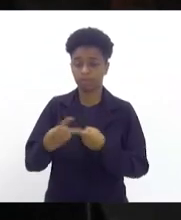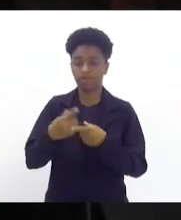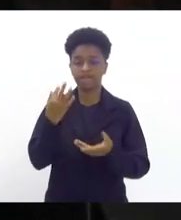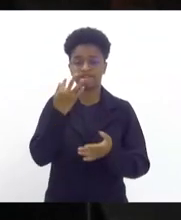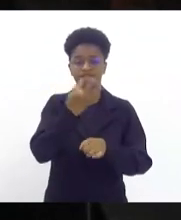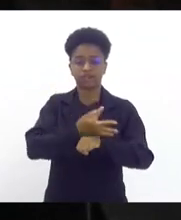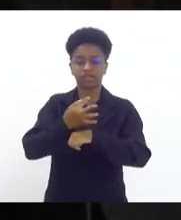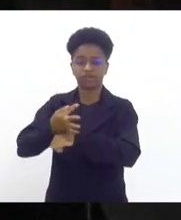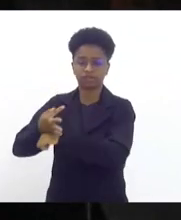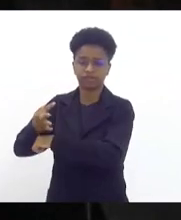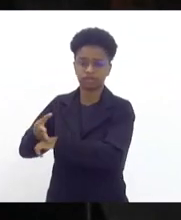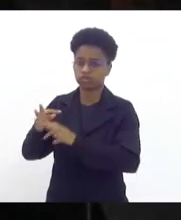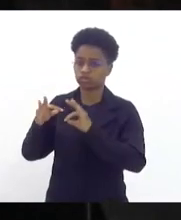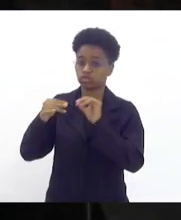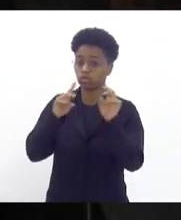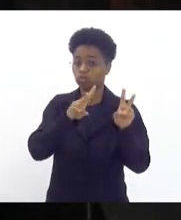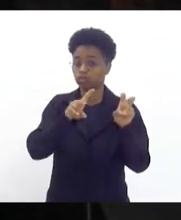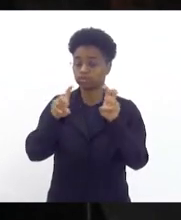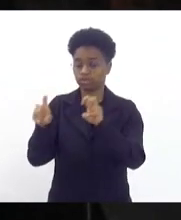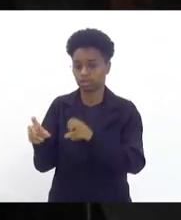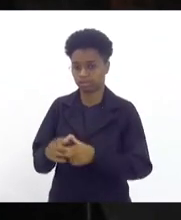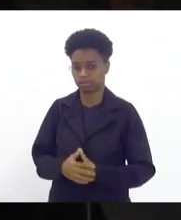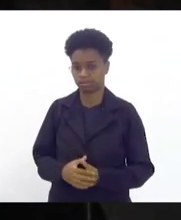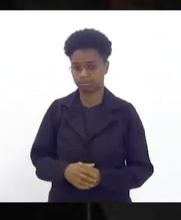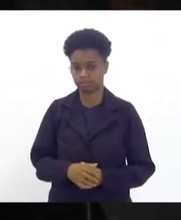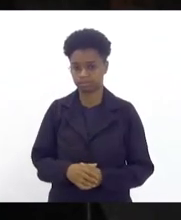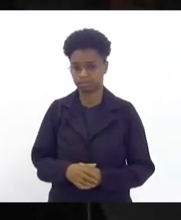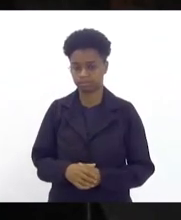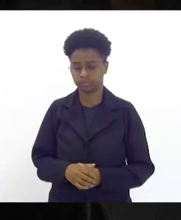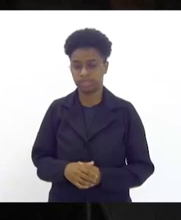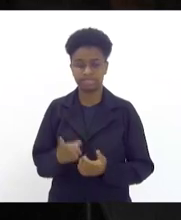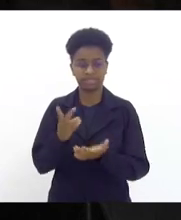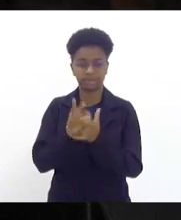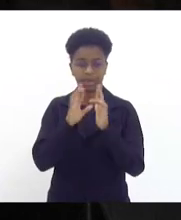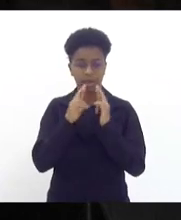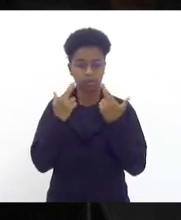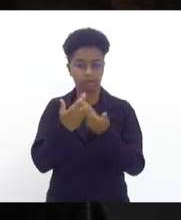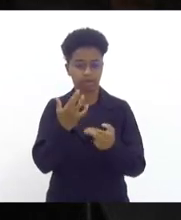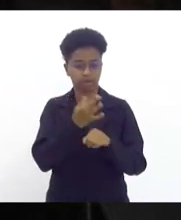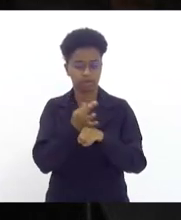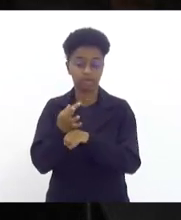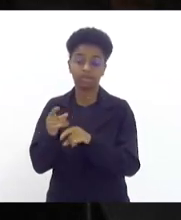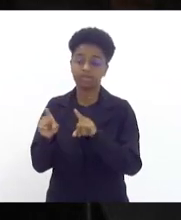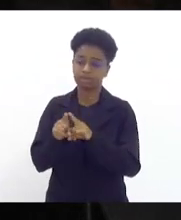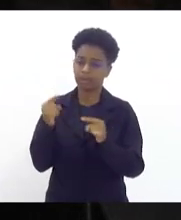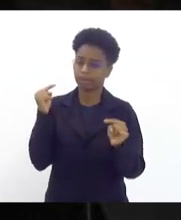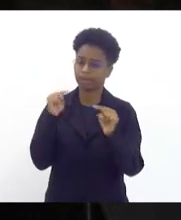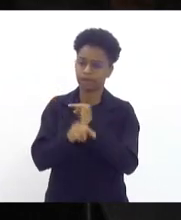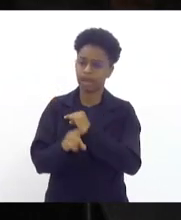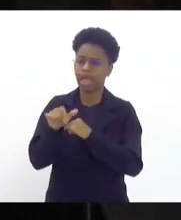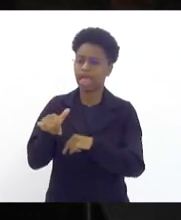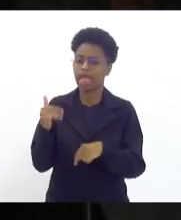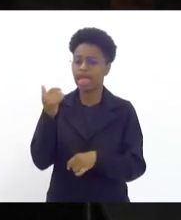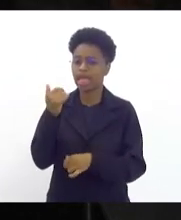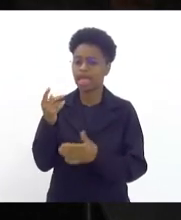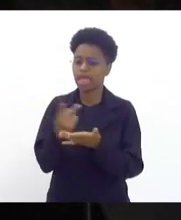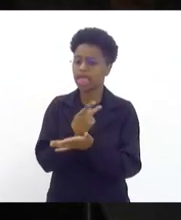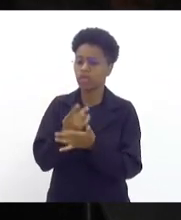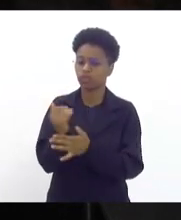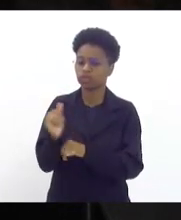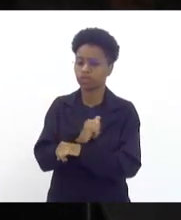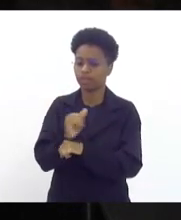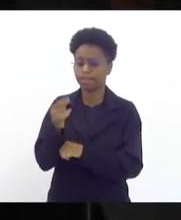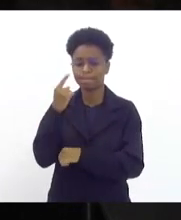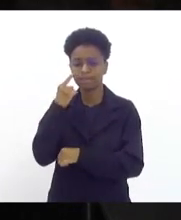os atos que versam sobre esse tema é uma incoerência e até um grande erro estratégico achar que a prefeitura